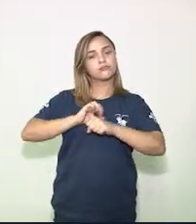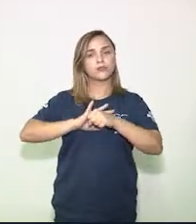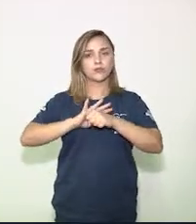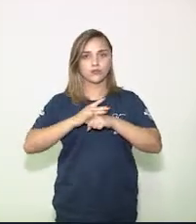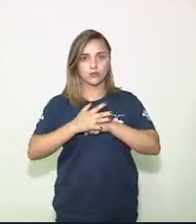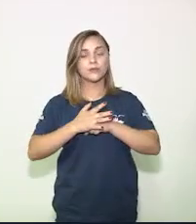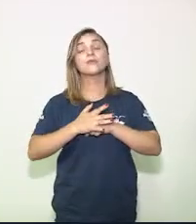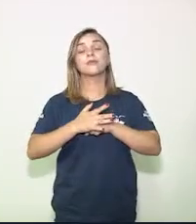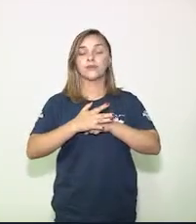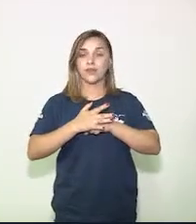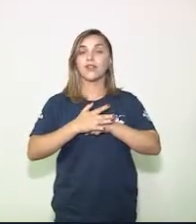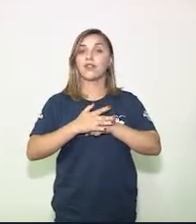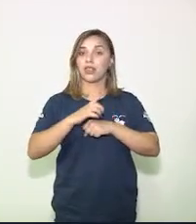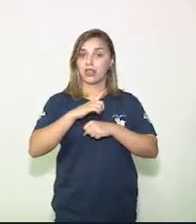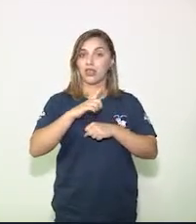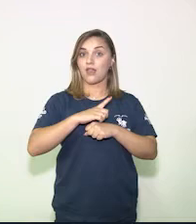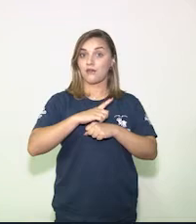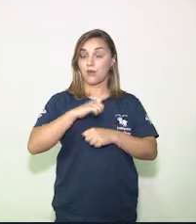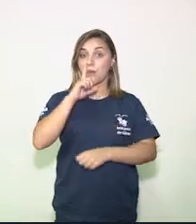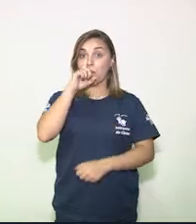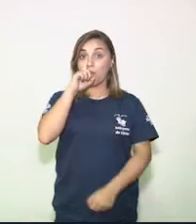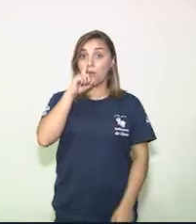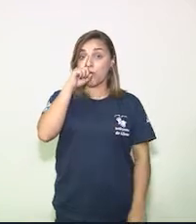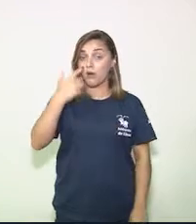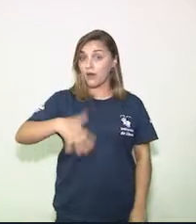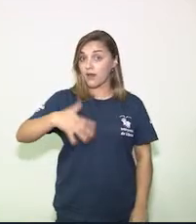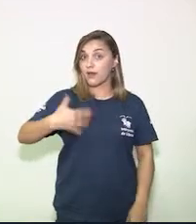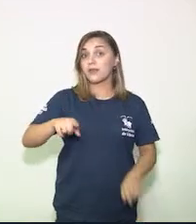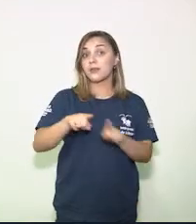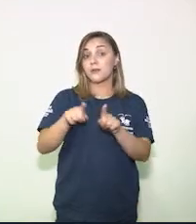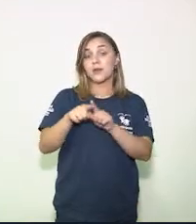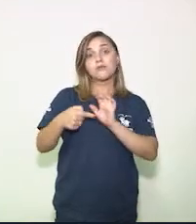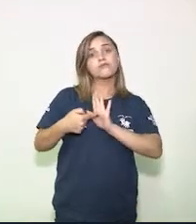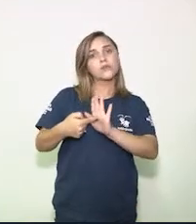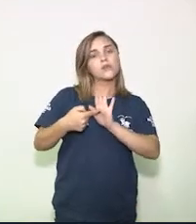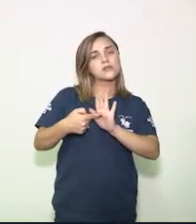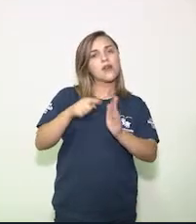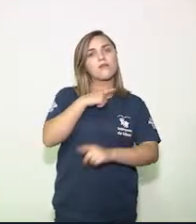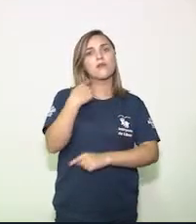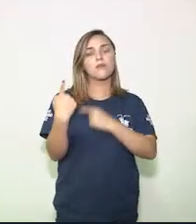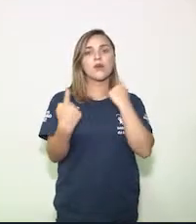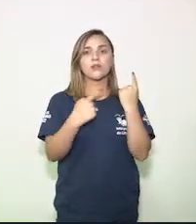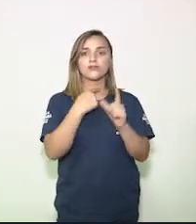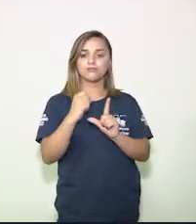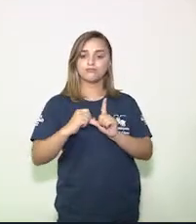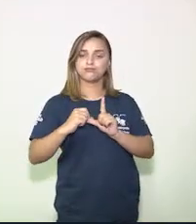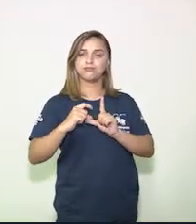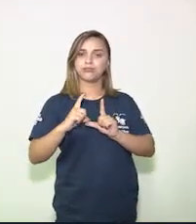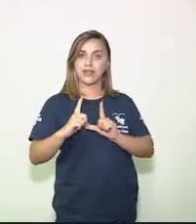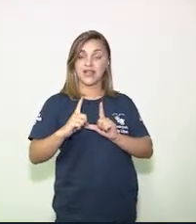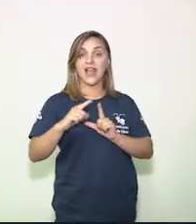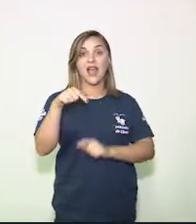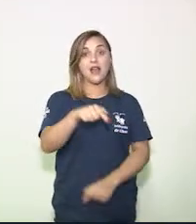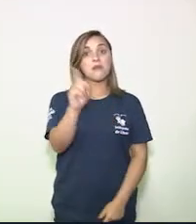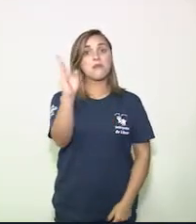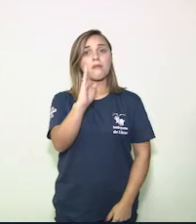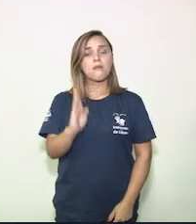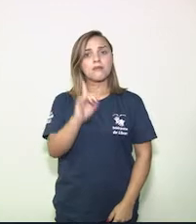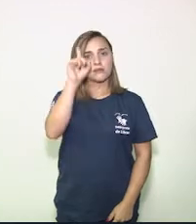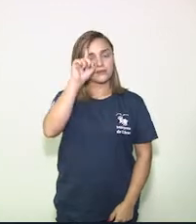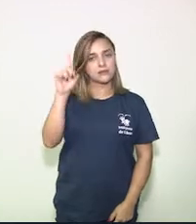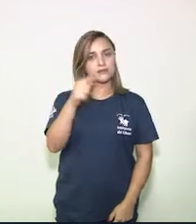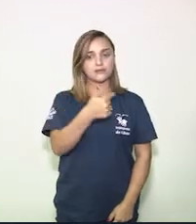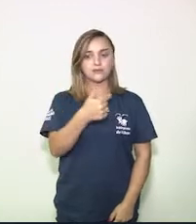e apresentava maior mortalidade. Em 20 de maio, o Brasil, a Secretaria